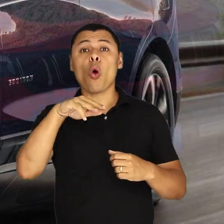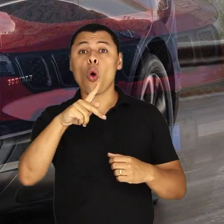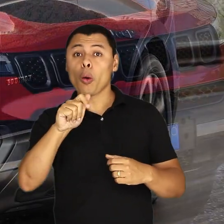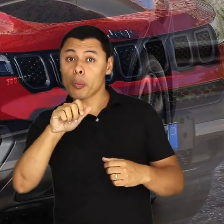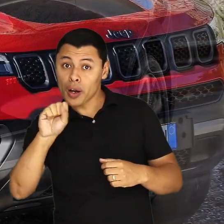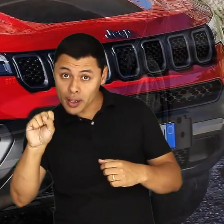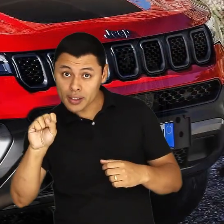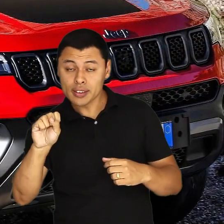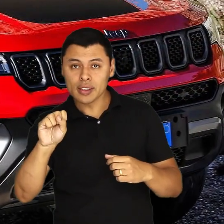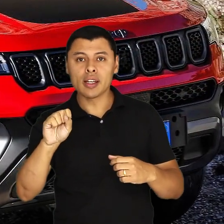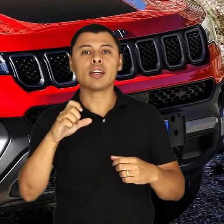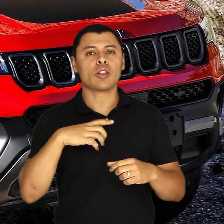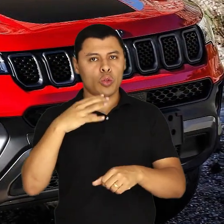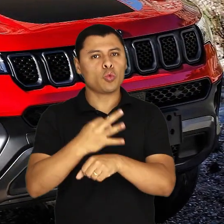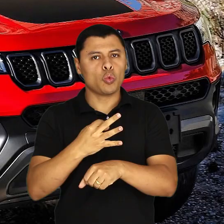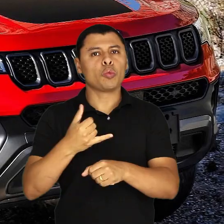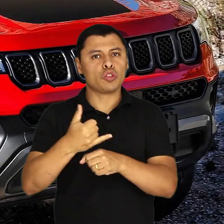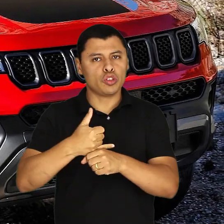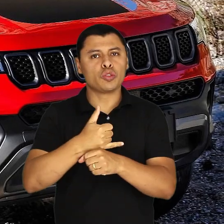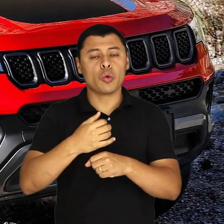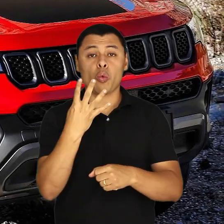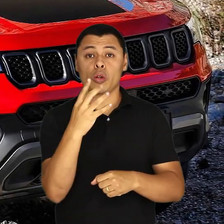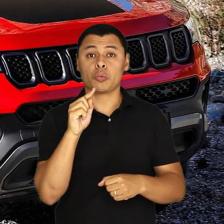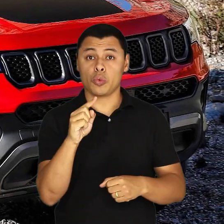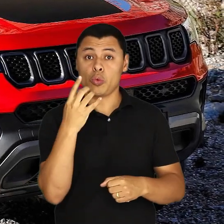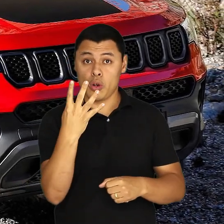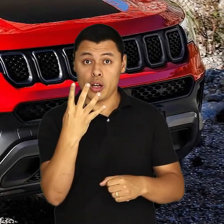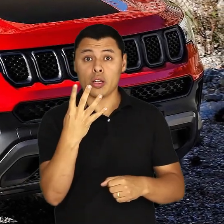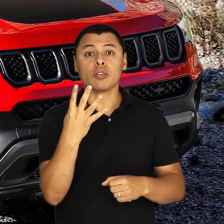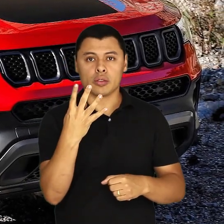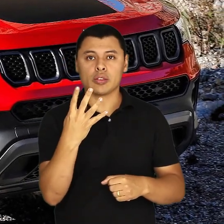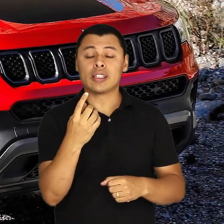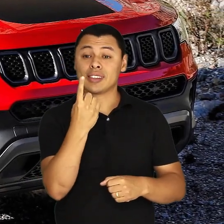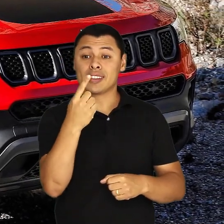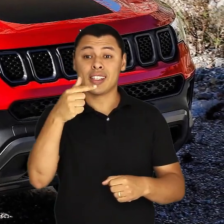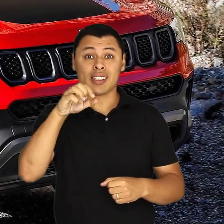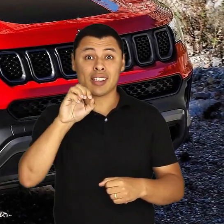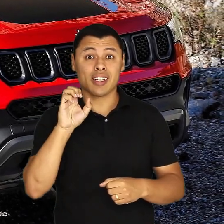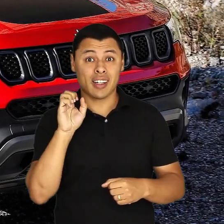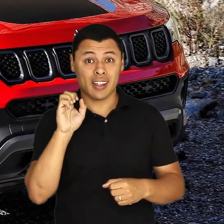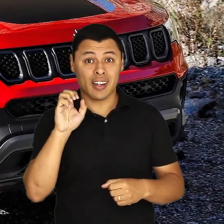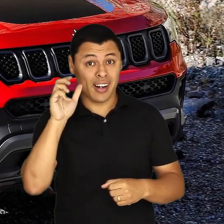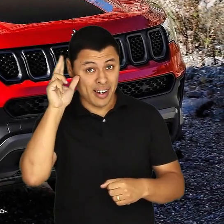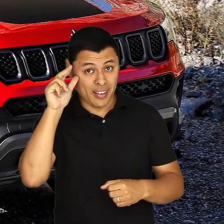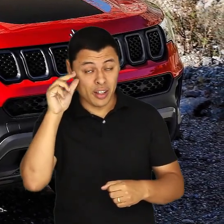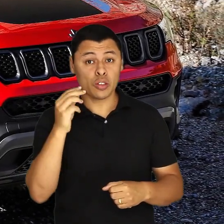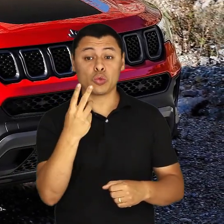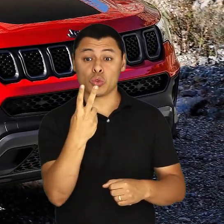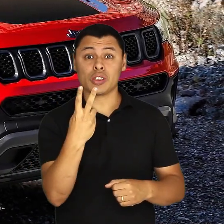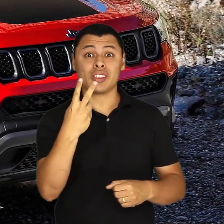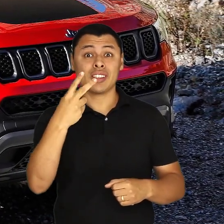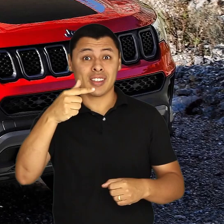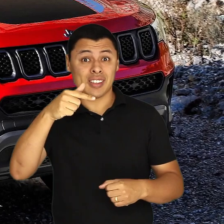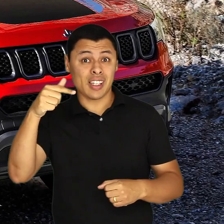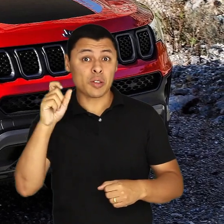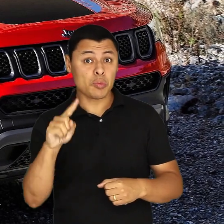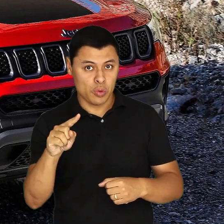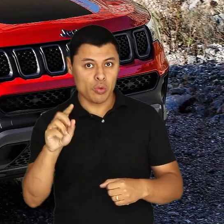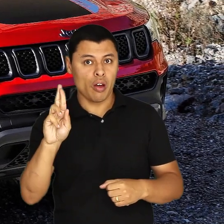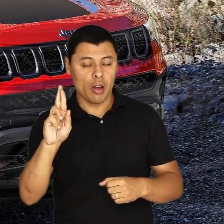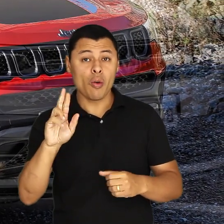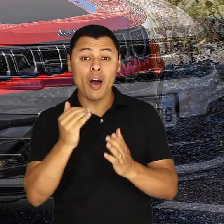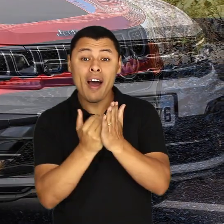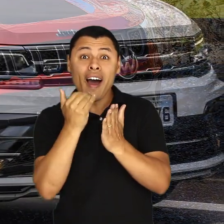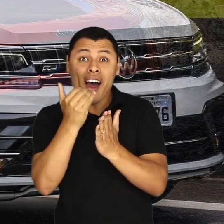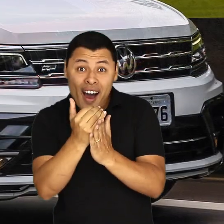Vamos passar para o Compass Limited de Trailhawk Turbo Diesel 4x4, 170 cavalos, 217 mil reais. Por